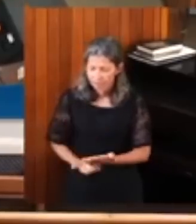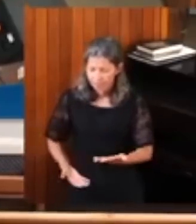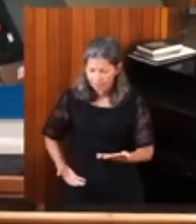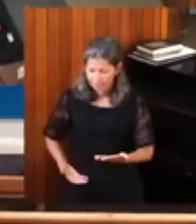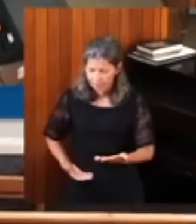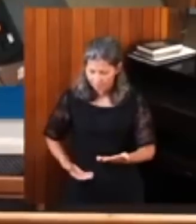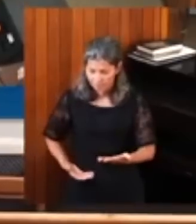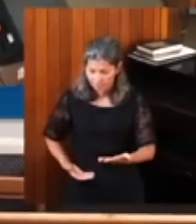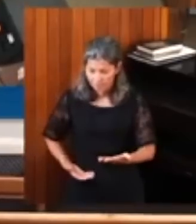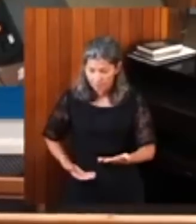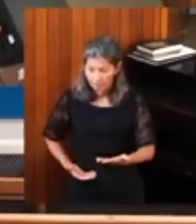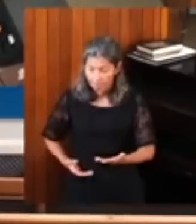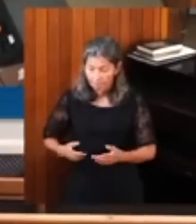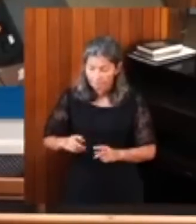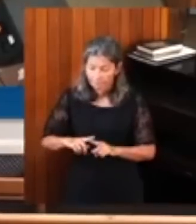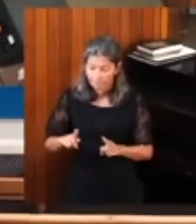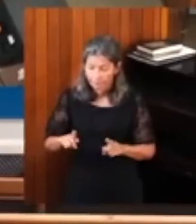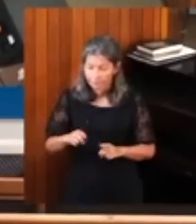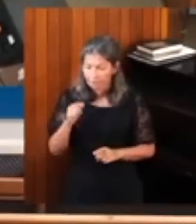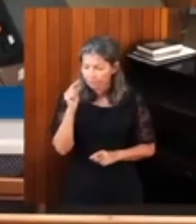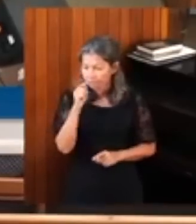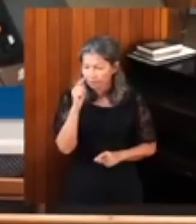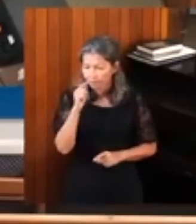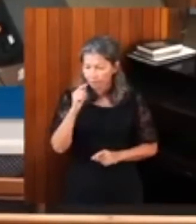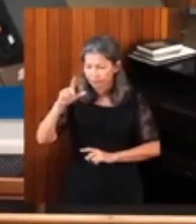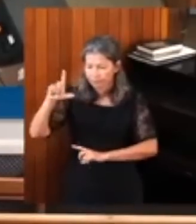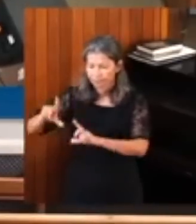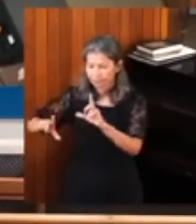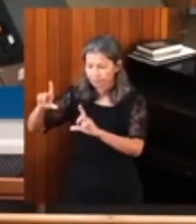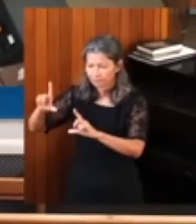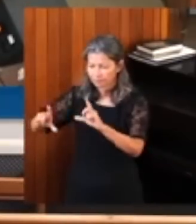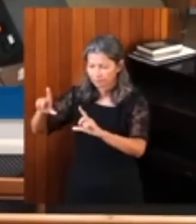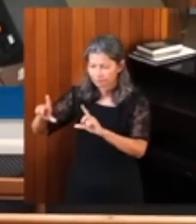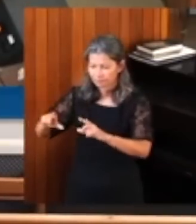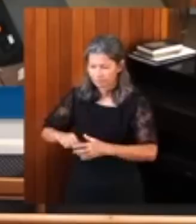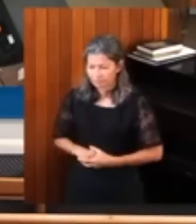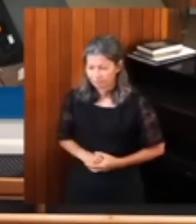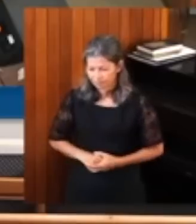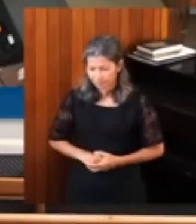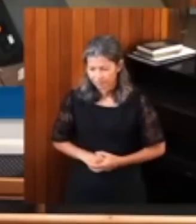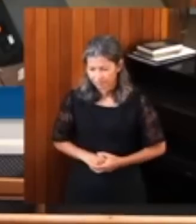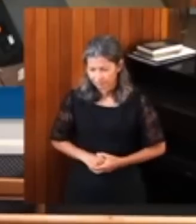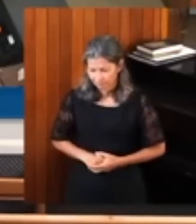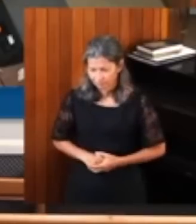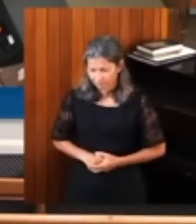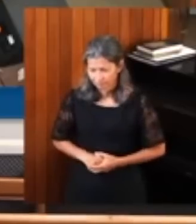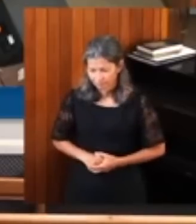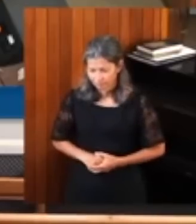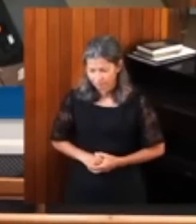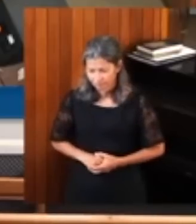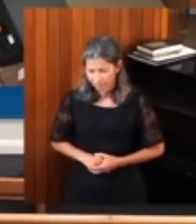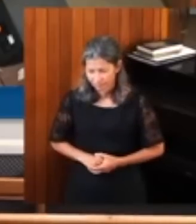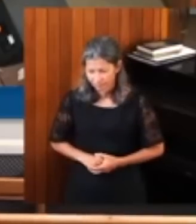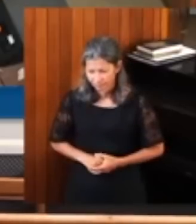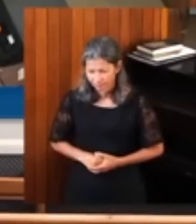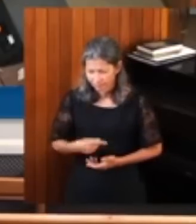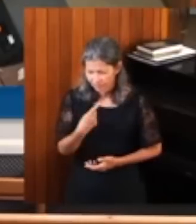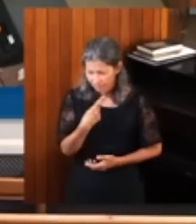no canal da igreja. E em breve também estará no meu canal, porque eu vou roubar da igreja e vou colocar no meu canal. Todo mundo sabe que eu faço isso, então está tudo